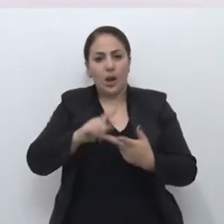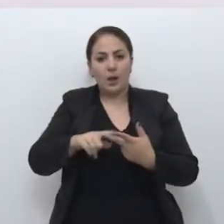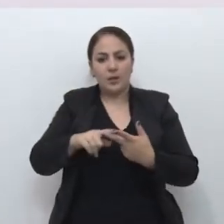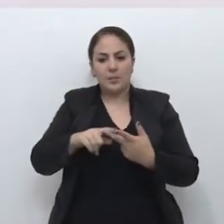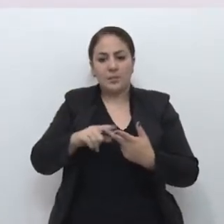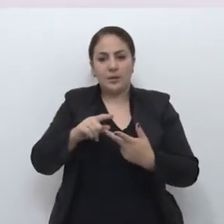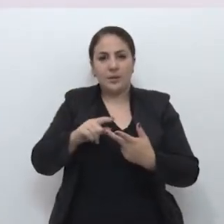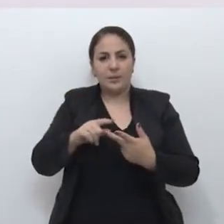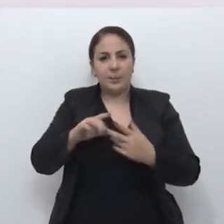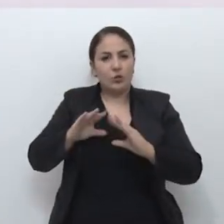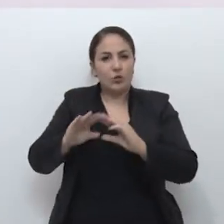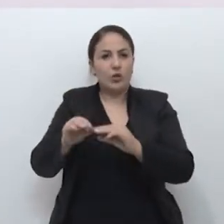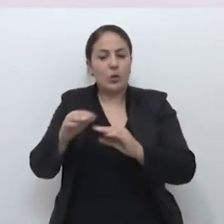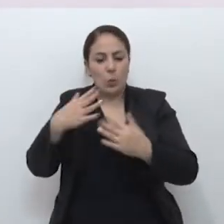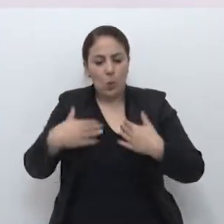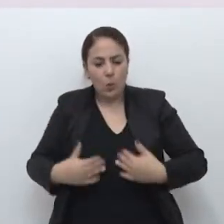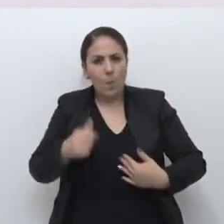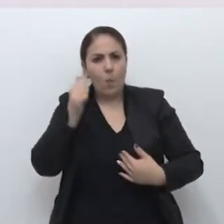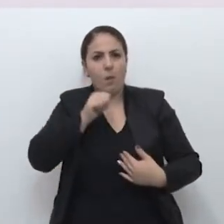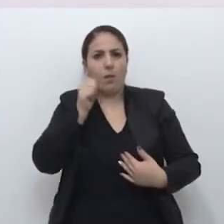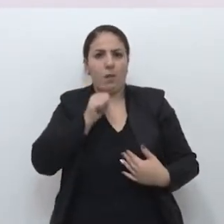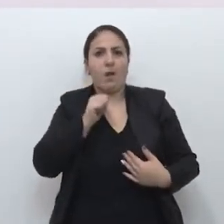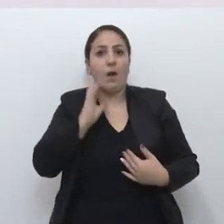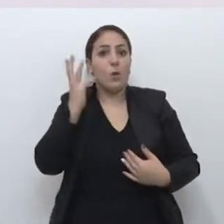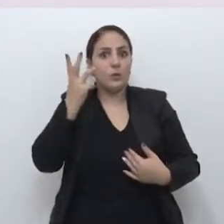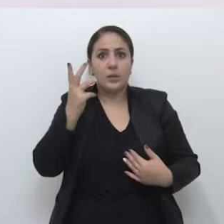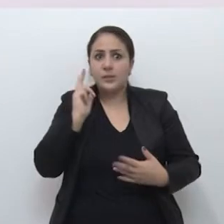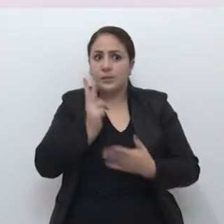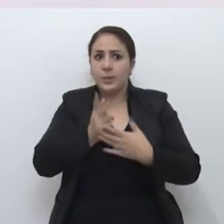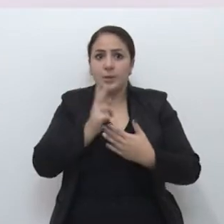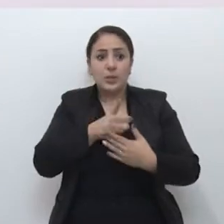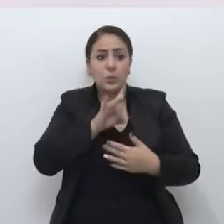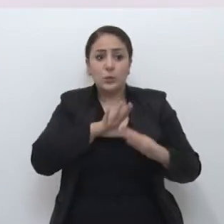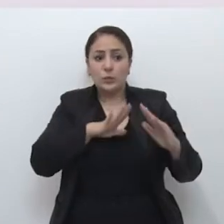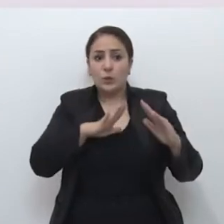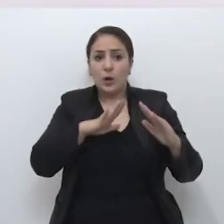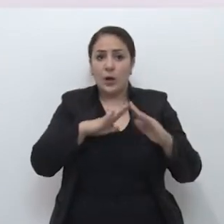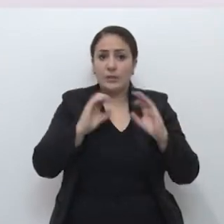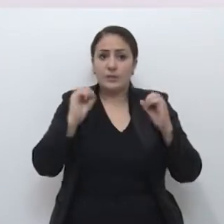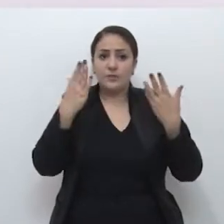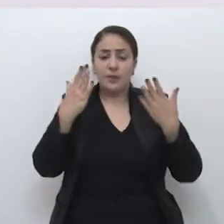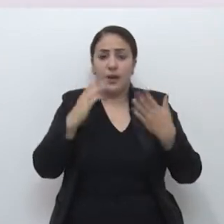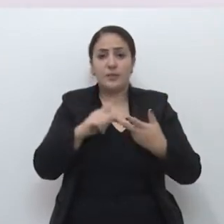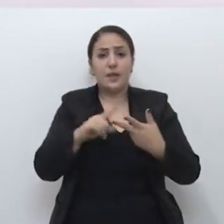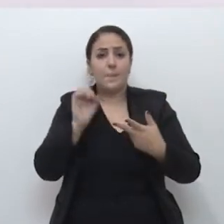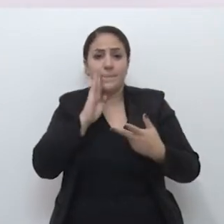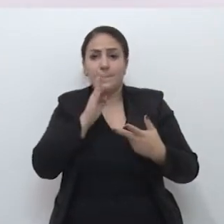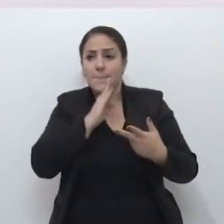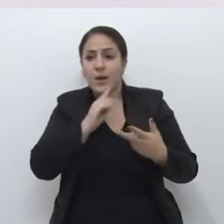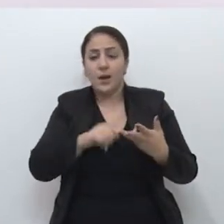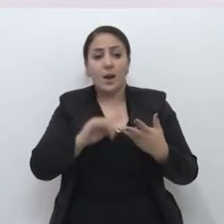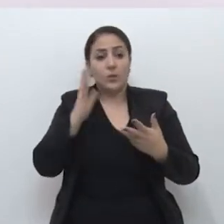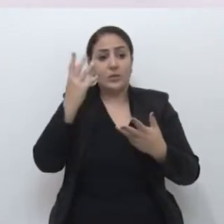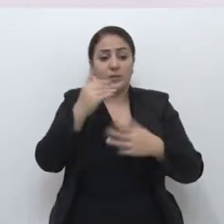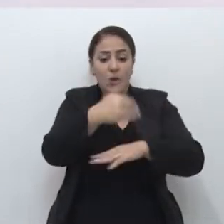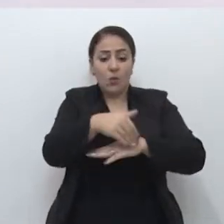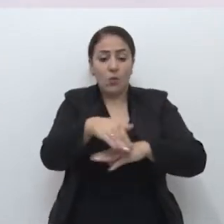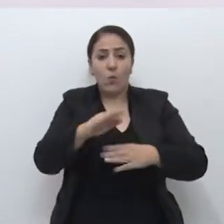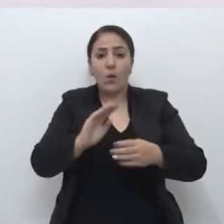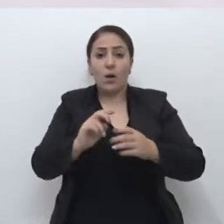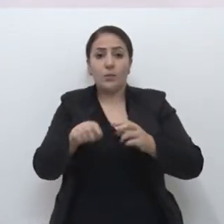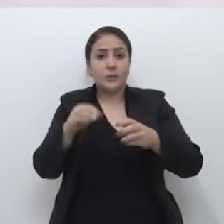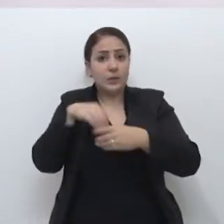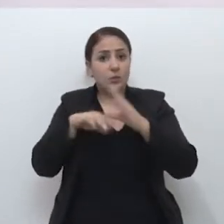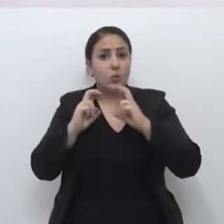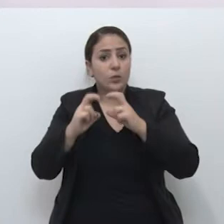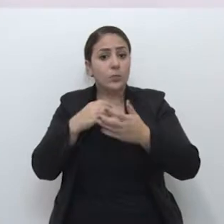de uma mulher, ele acontece o tempo todo. Não só nas casas noturnas, não só nos bares. Acontece na rua, acontece no ônibus,